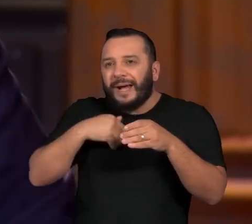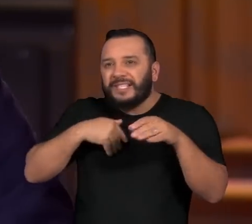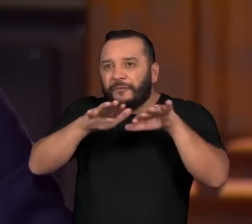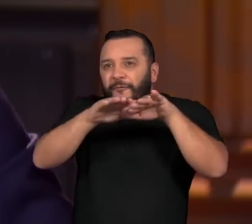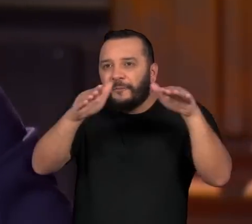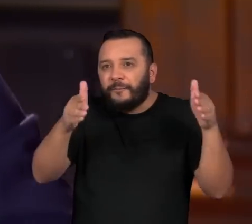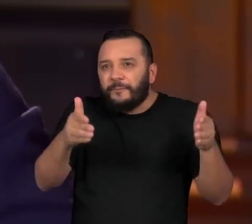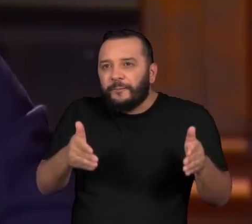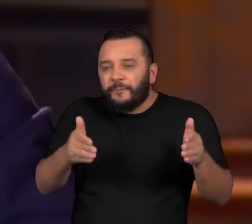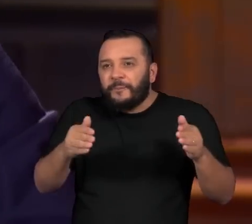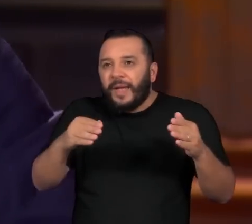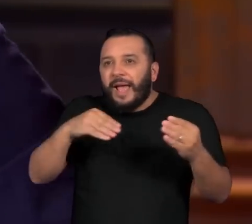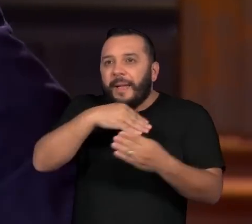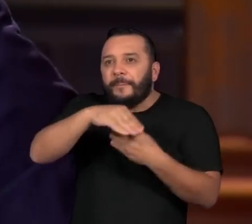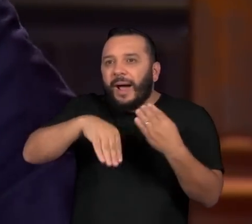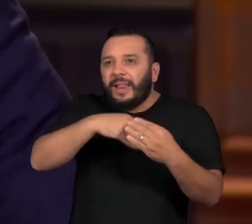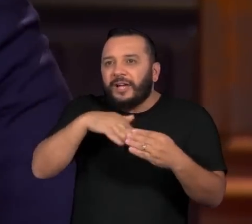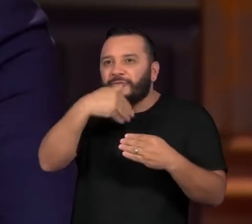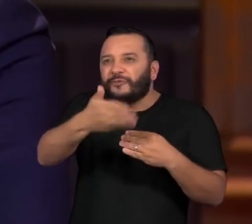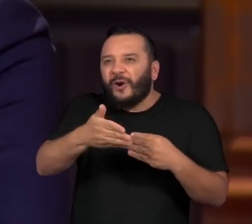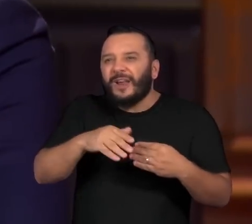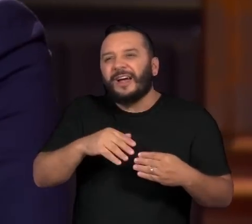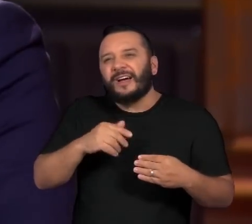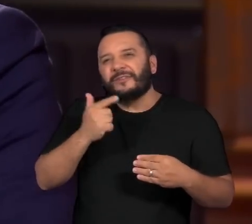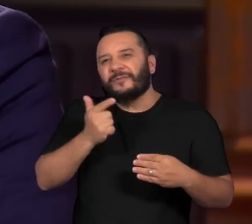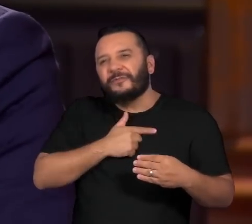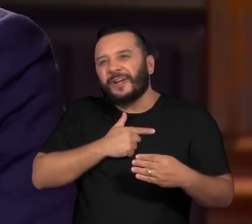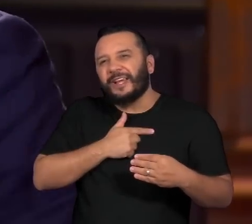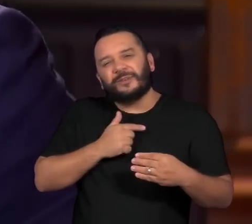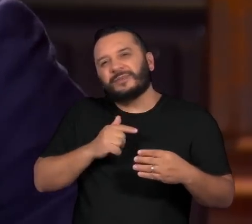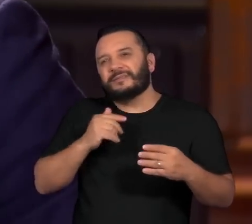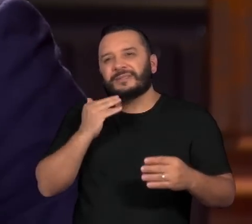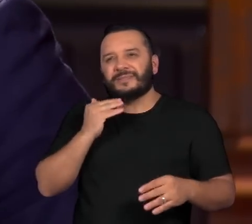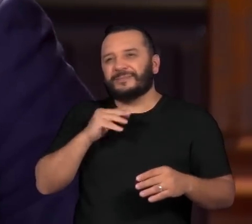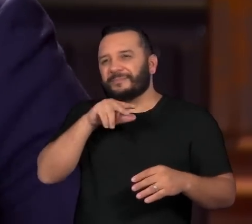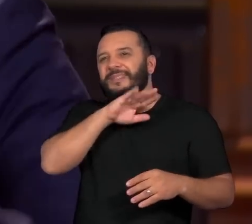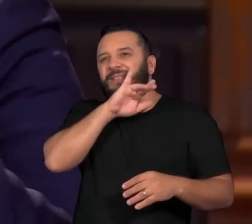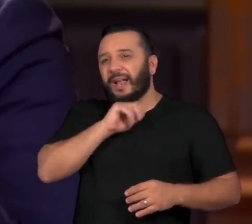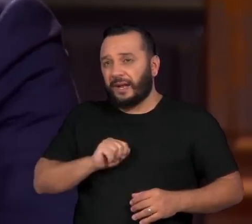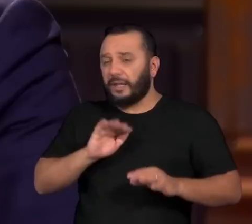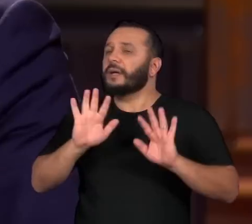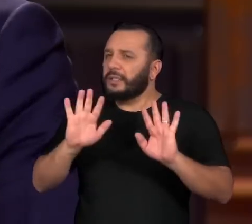procuro colocar um blazer legal, de colocar uma camisa de klezma bem